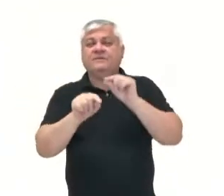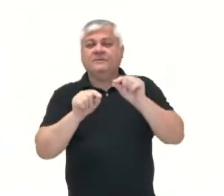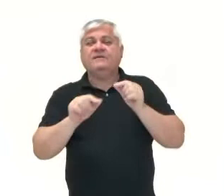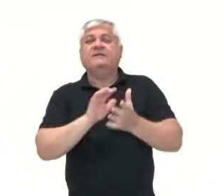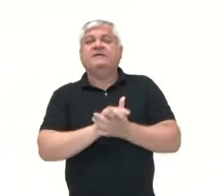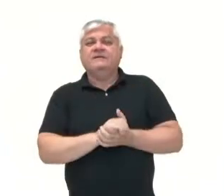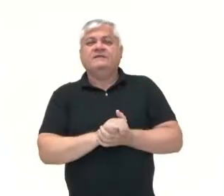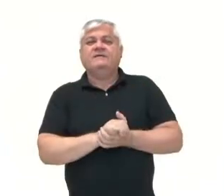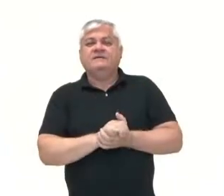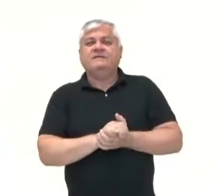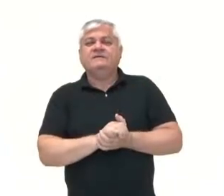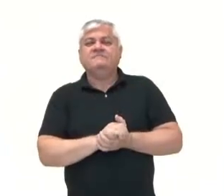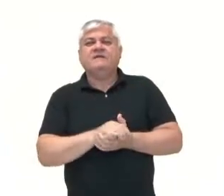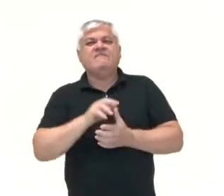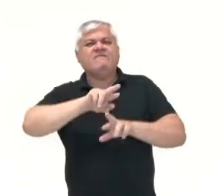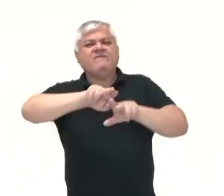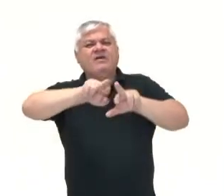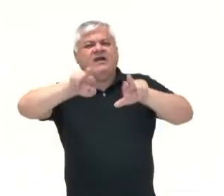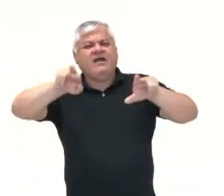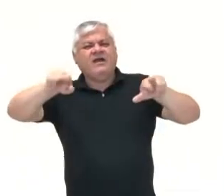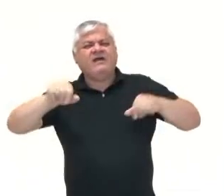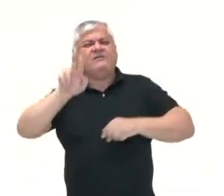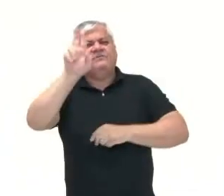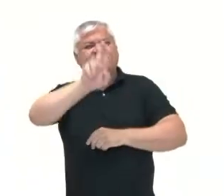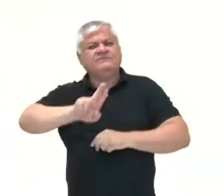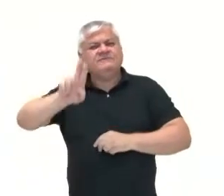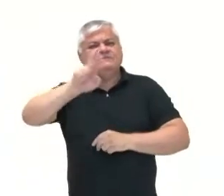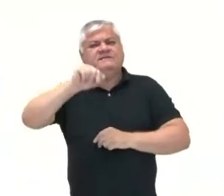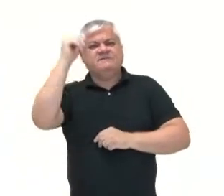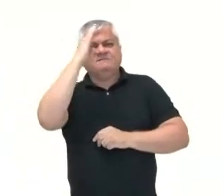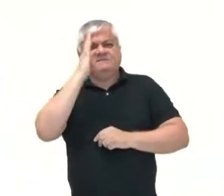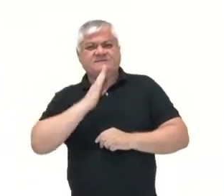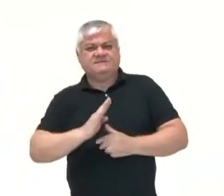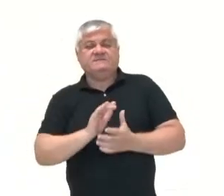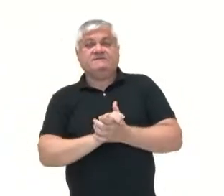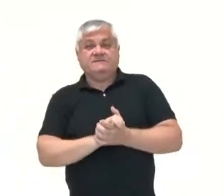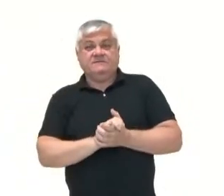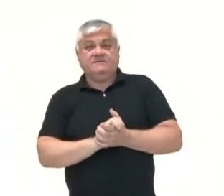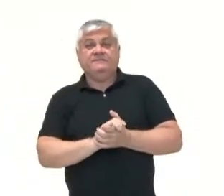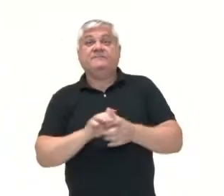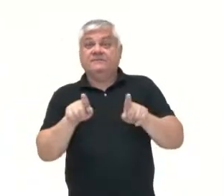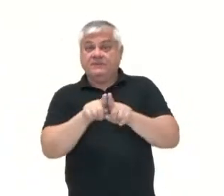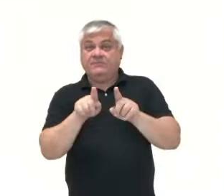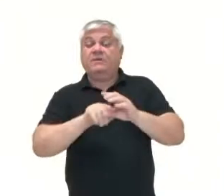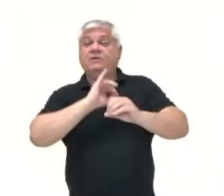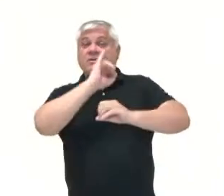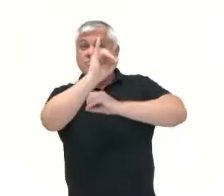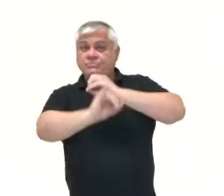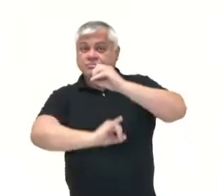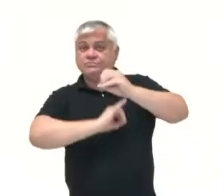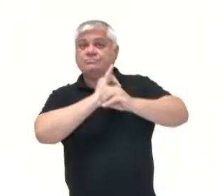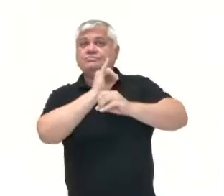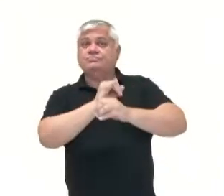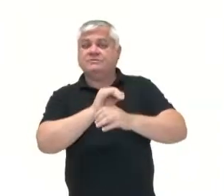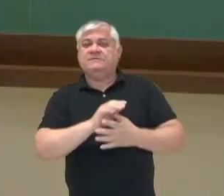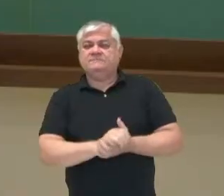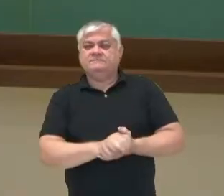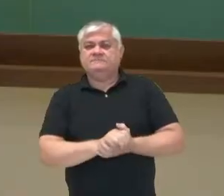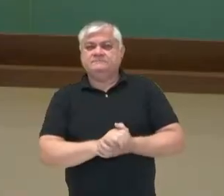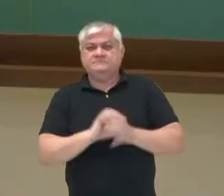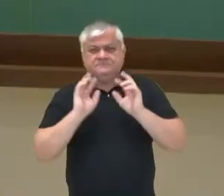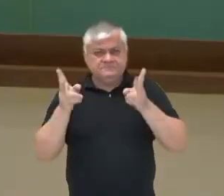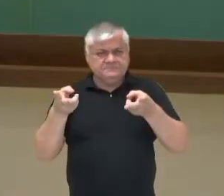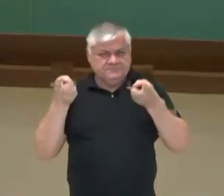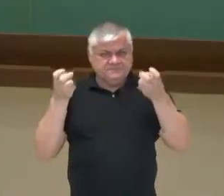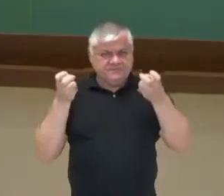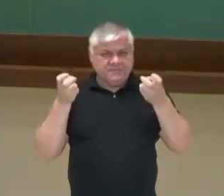de estudo em várias universidades brasileiras e internacionais. Então, observaram aqui